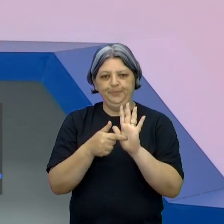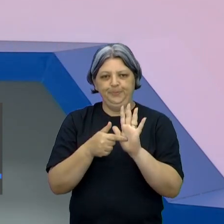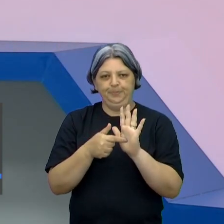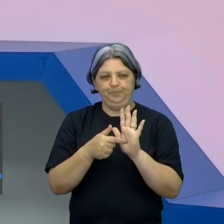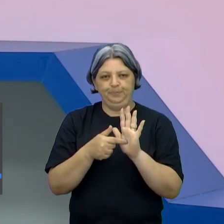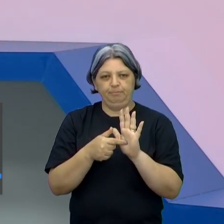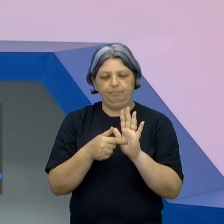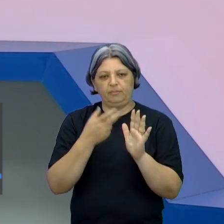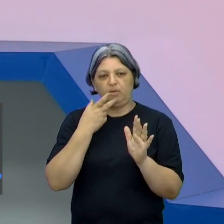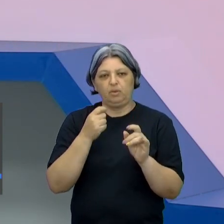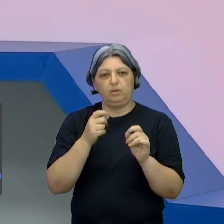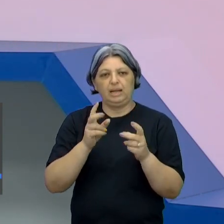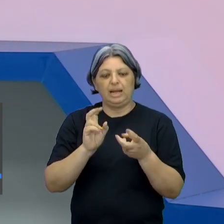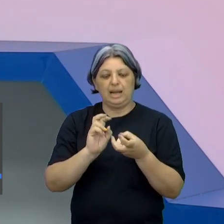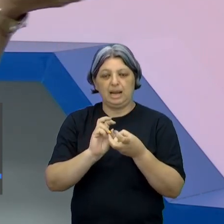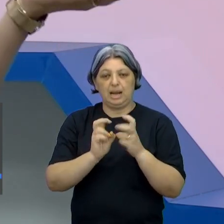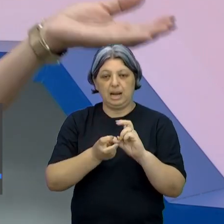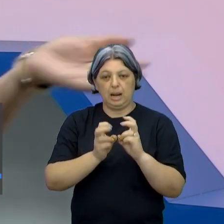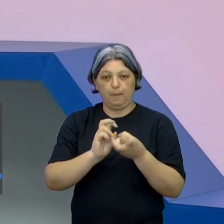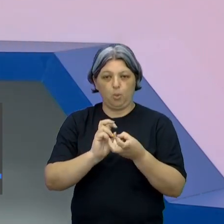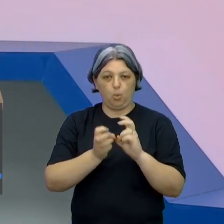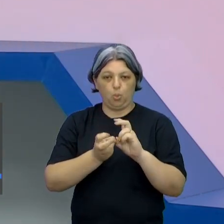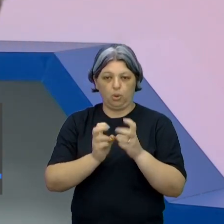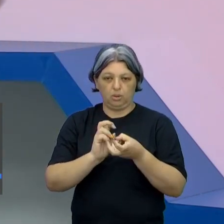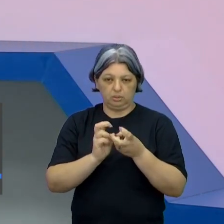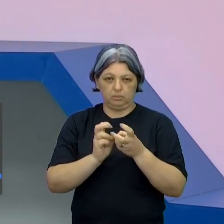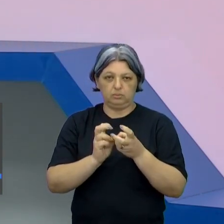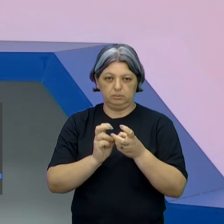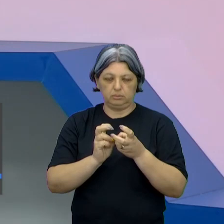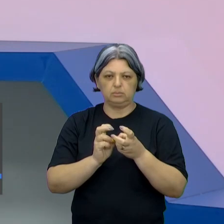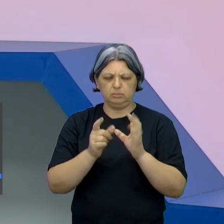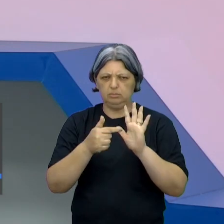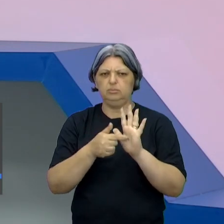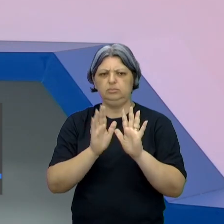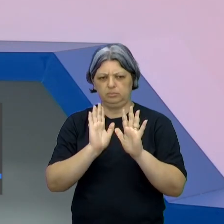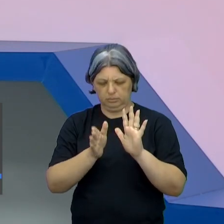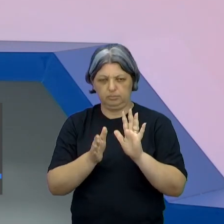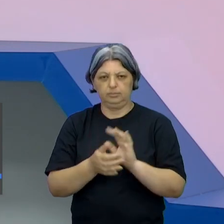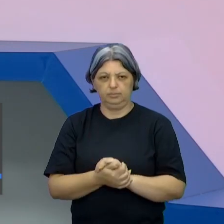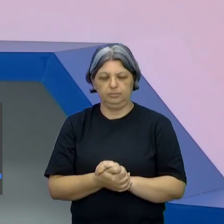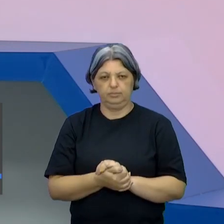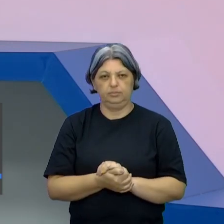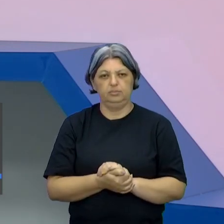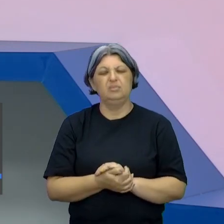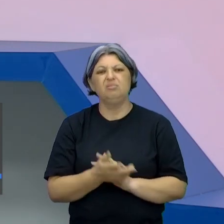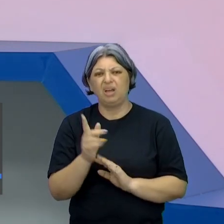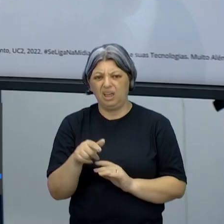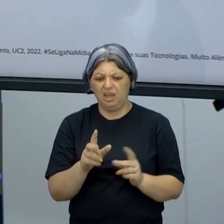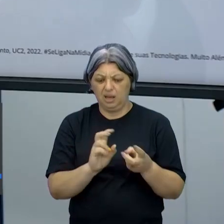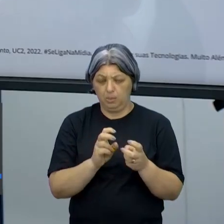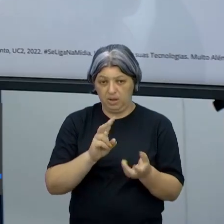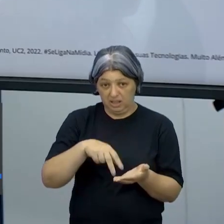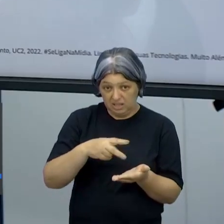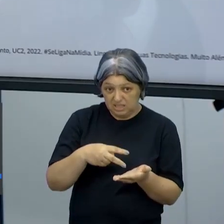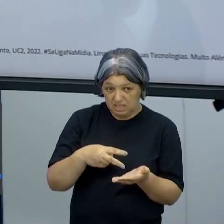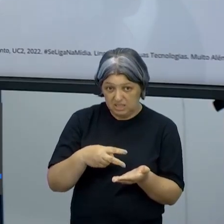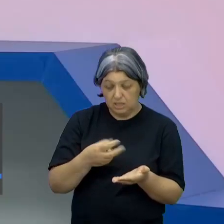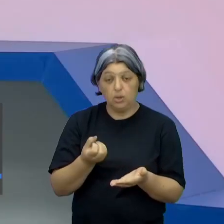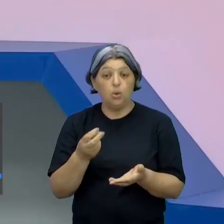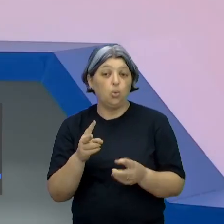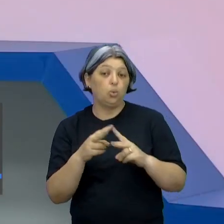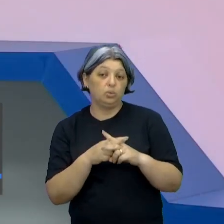porque quando falamos capoeira, e que tem tudo a ver, né, inclusive mostrei aqui a capoeira, falei da capoeira, então, mas a capoeira é dança? A capoeira é luta